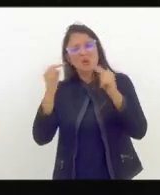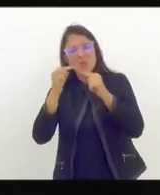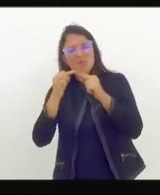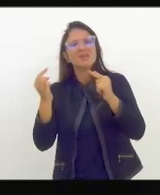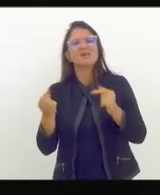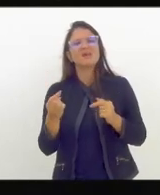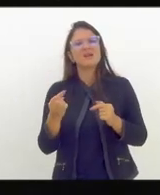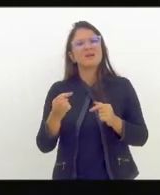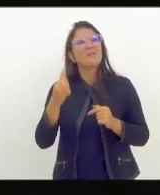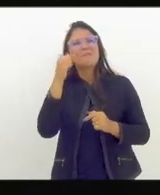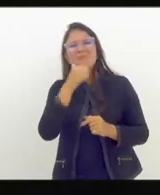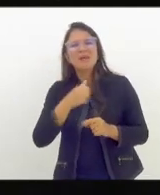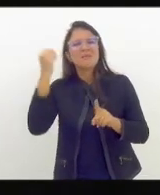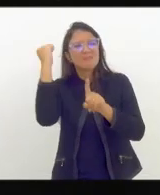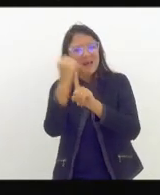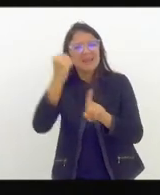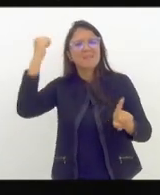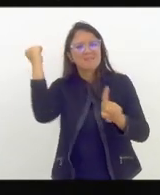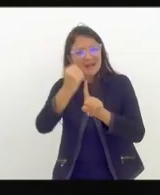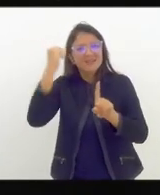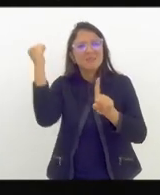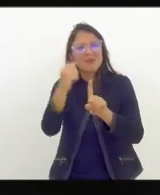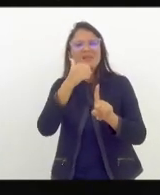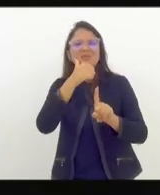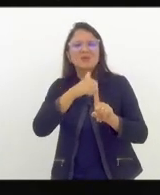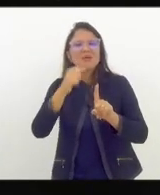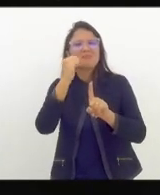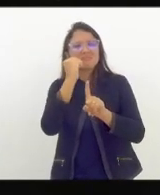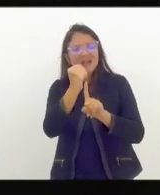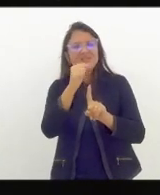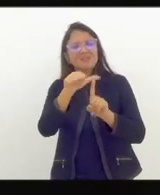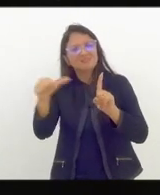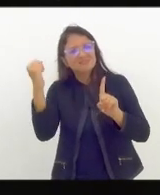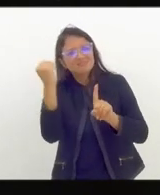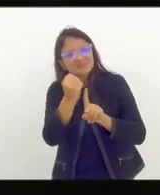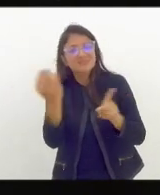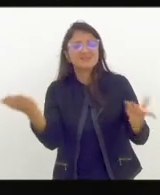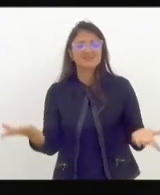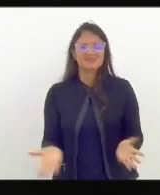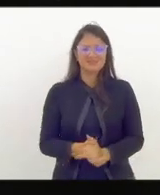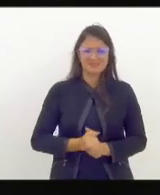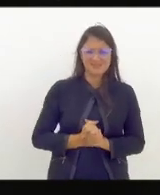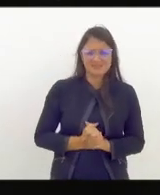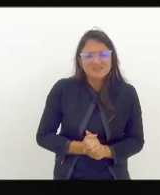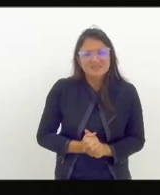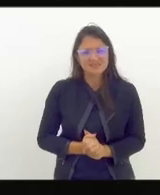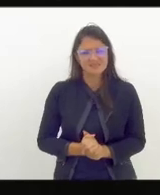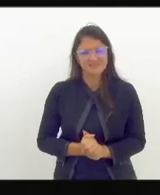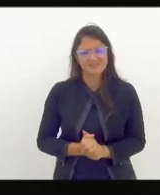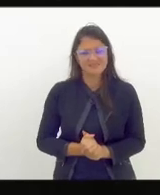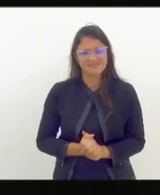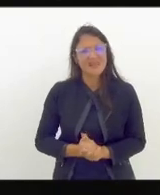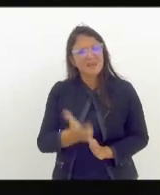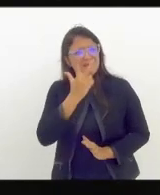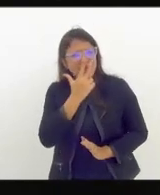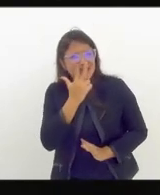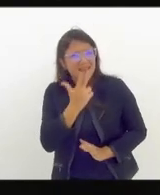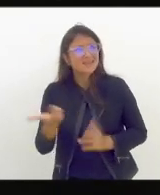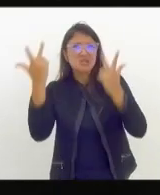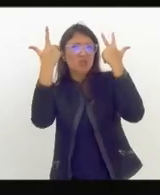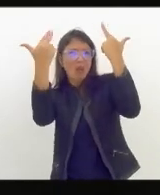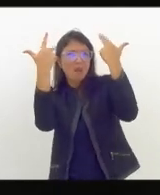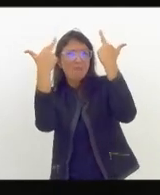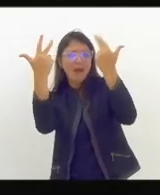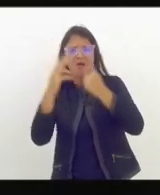do assassinato de mulheres? O que vamos esperar se isso virar regra, se isso virar